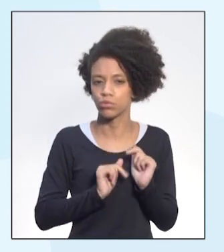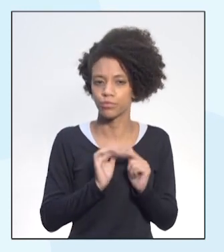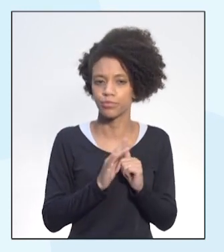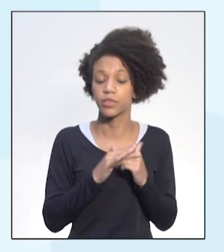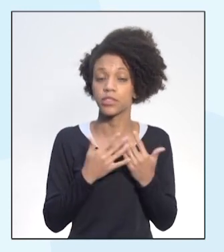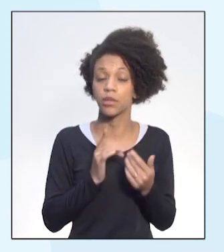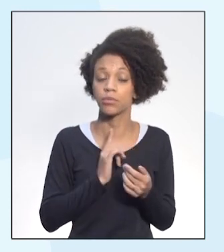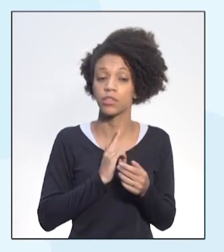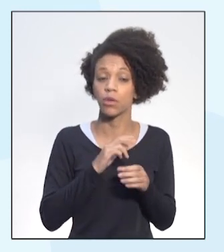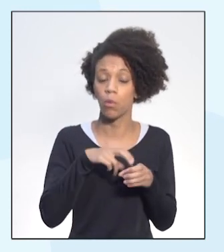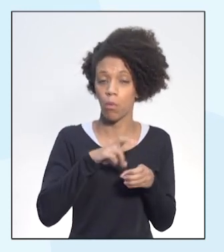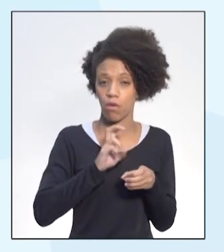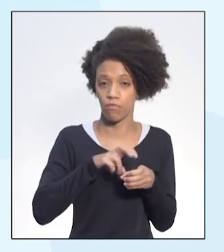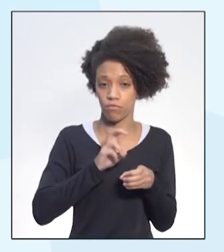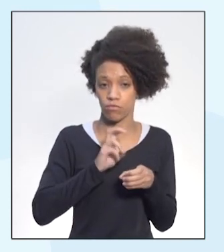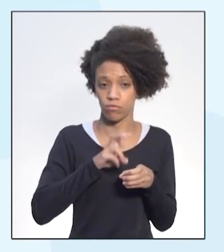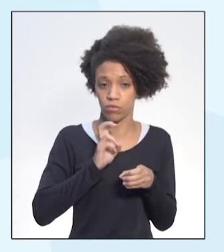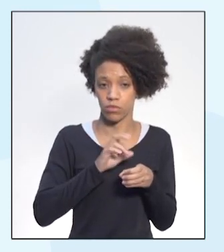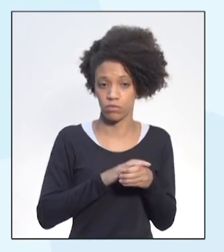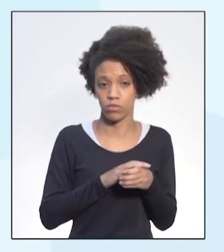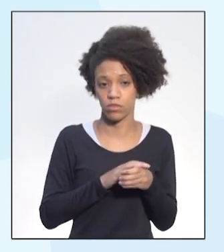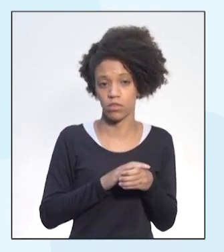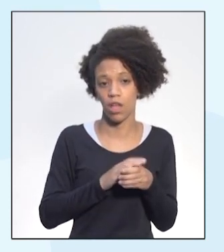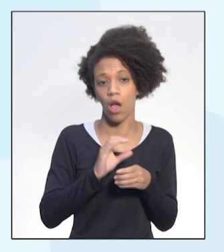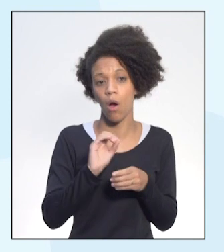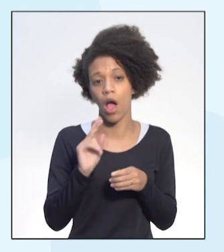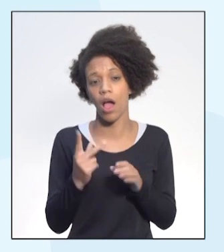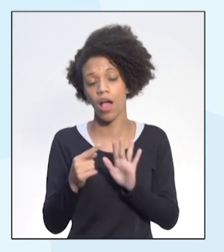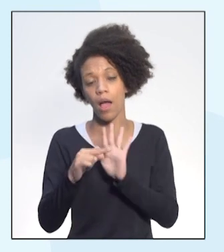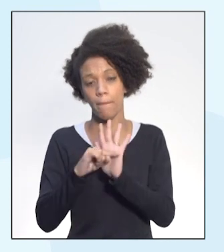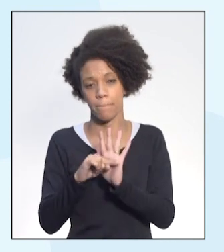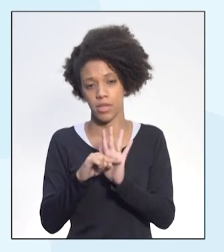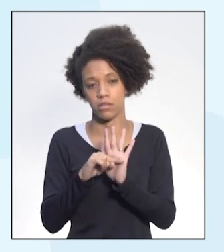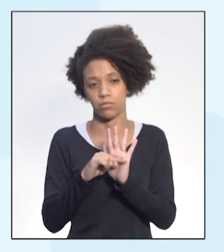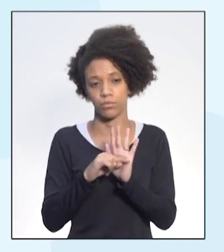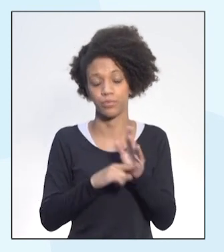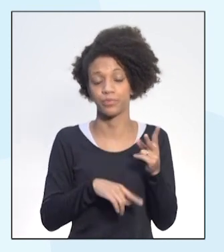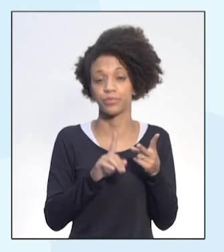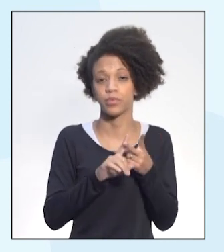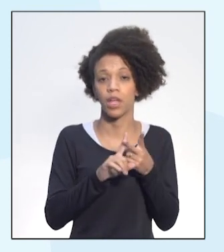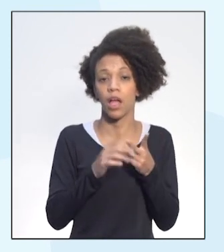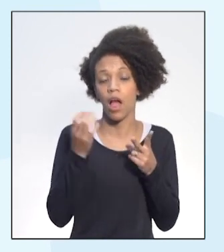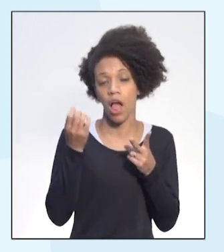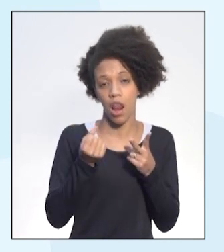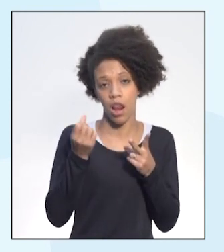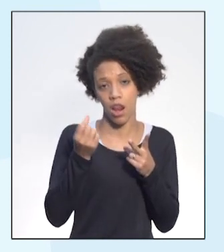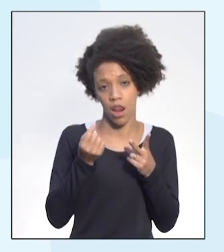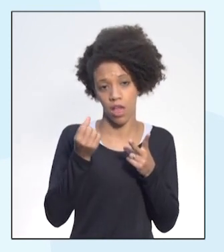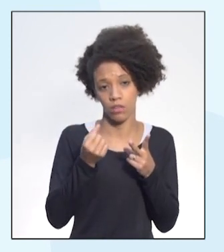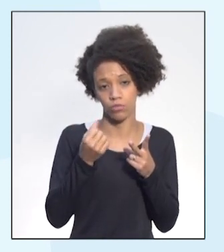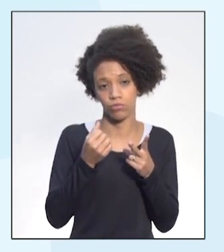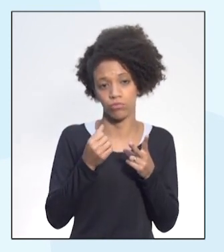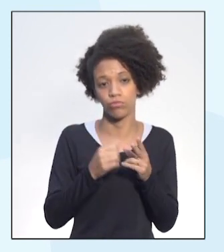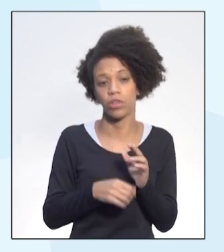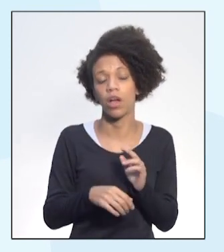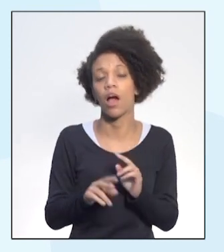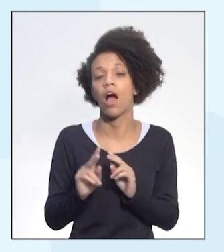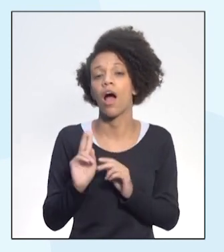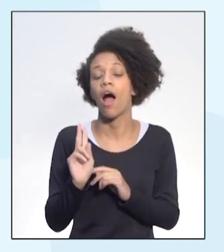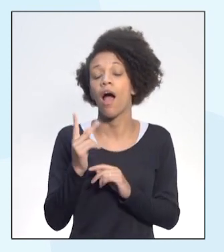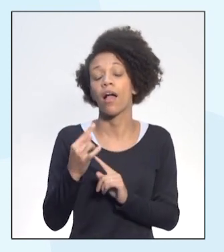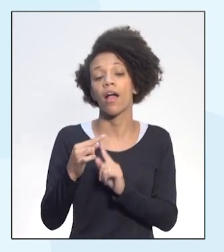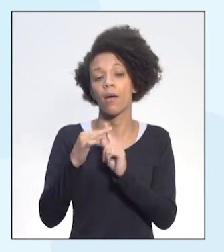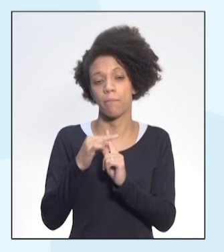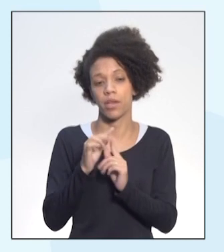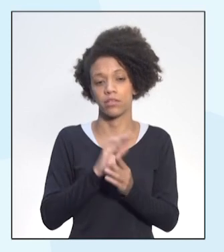refrigerante, e ele me dá a concentração de OH-. Eu tenho o leite de vaca, ele me dá a concentração de H+.